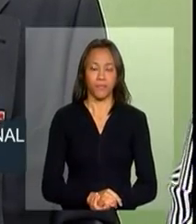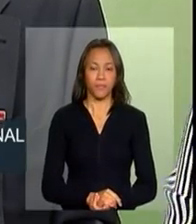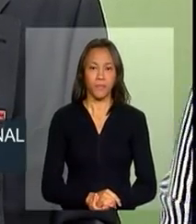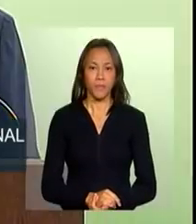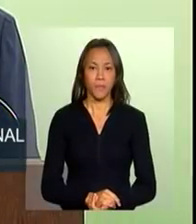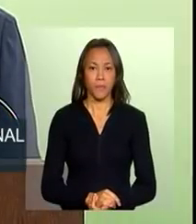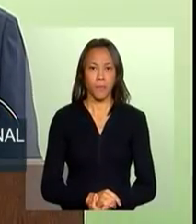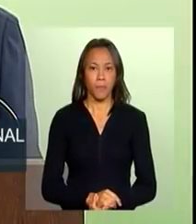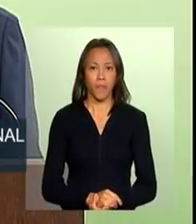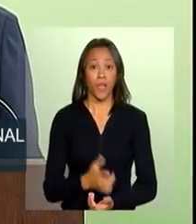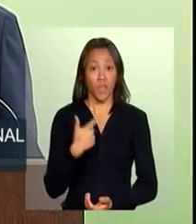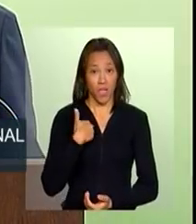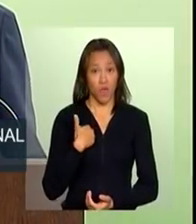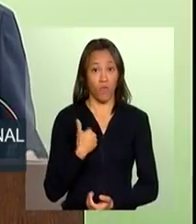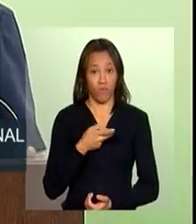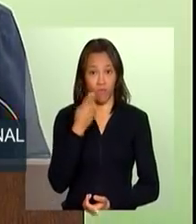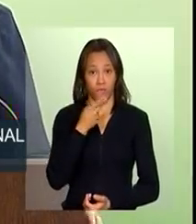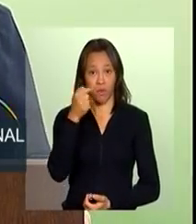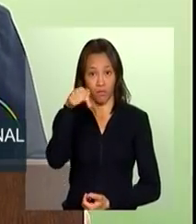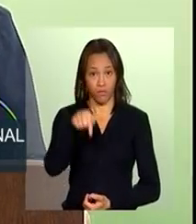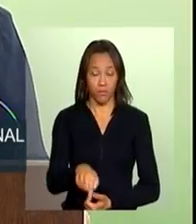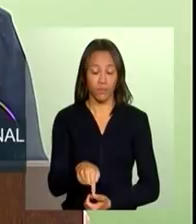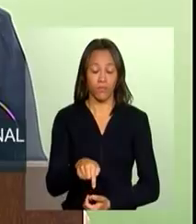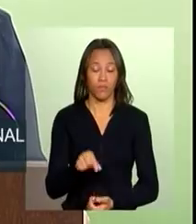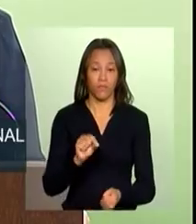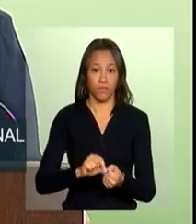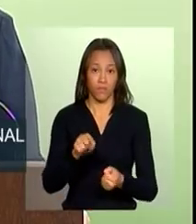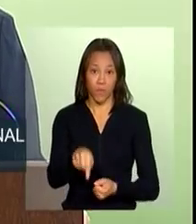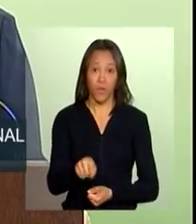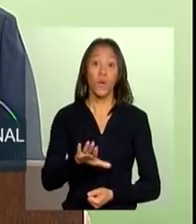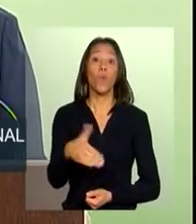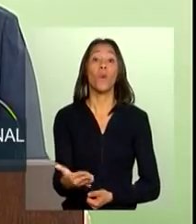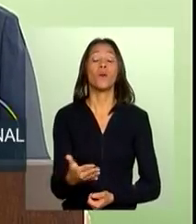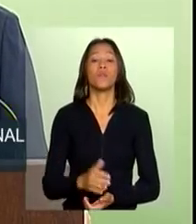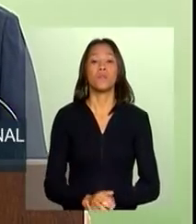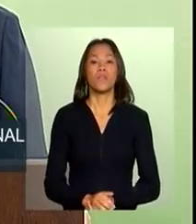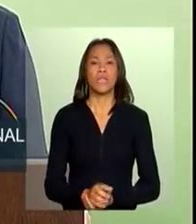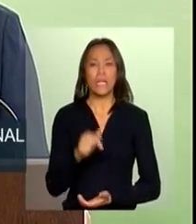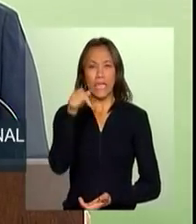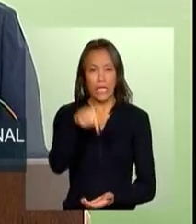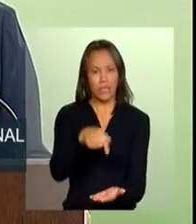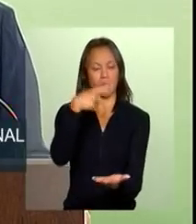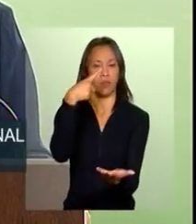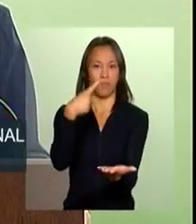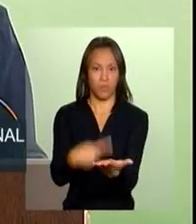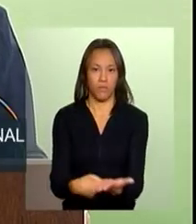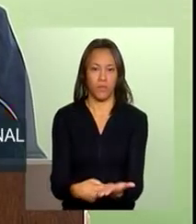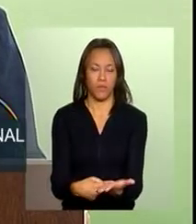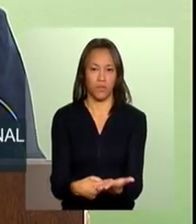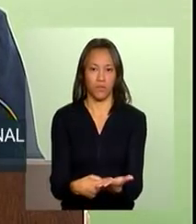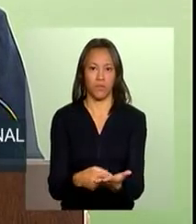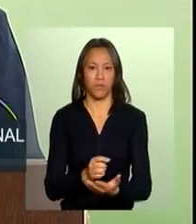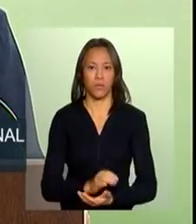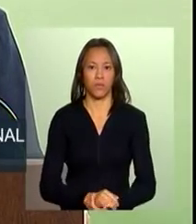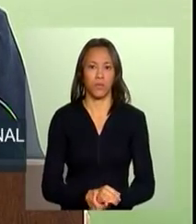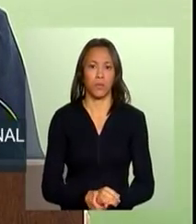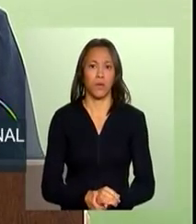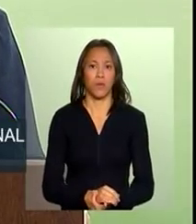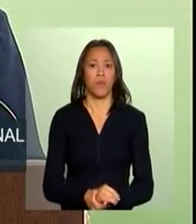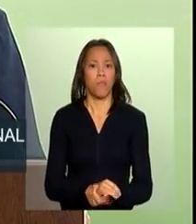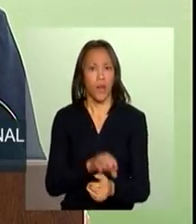E eu faço aqui quando eu falo que esse pacto pela